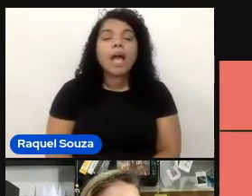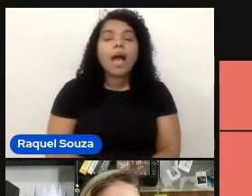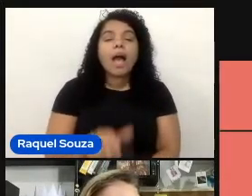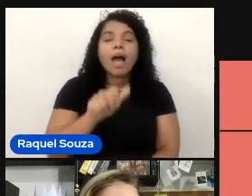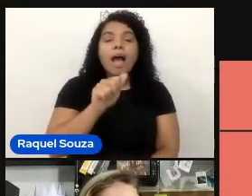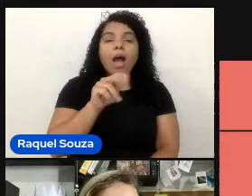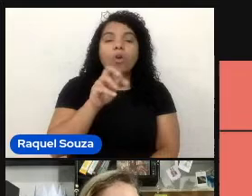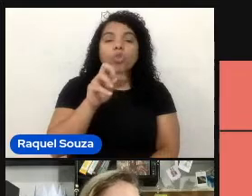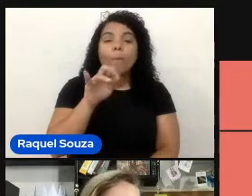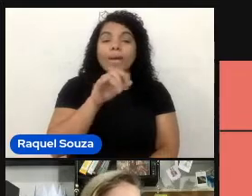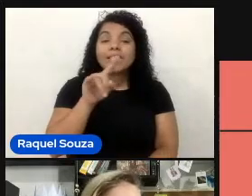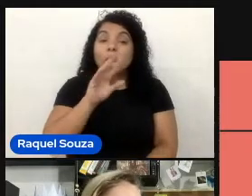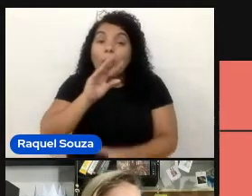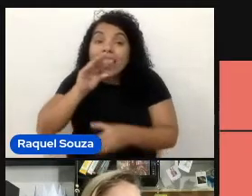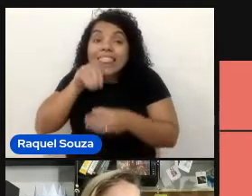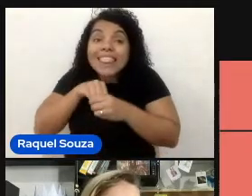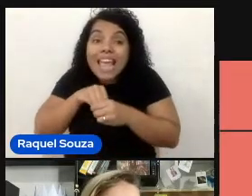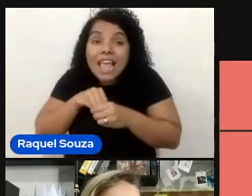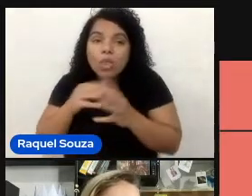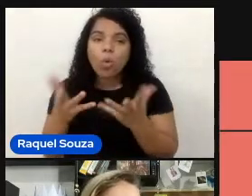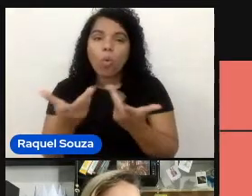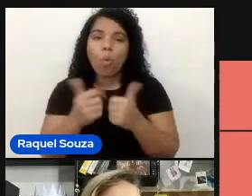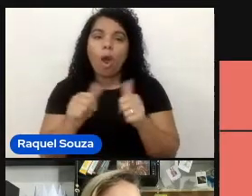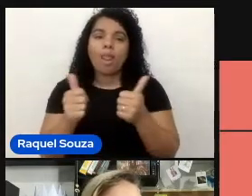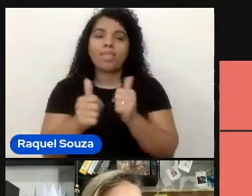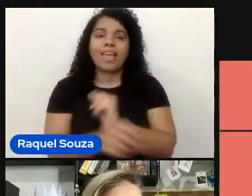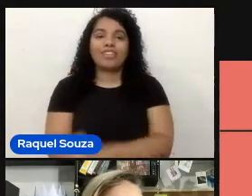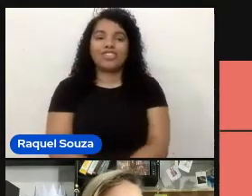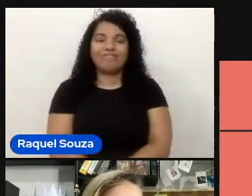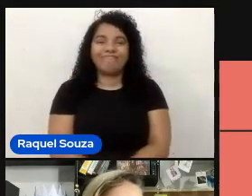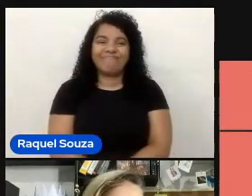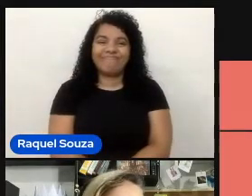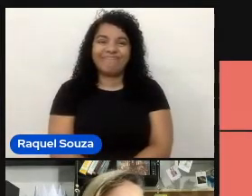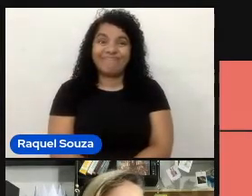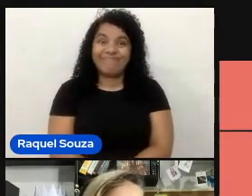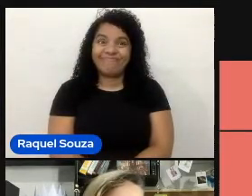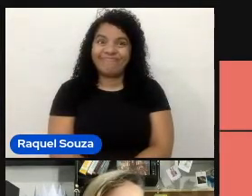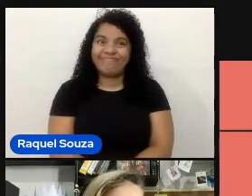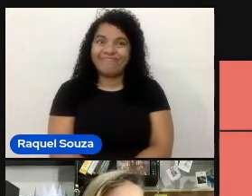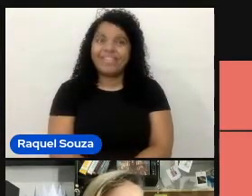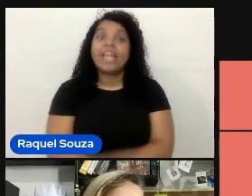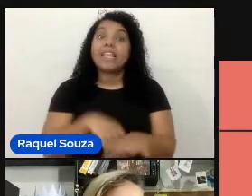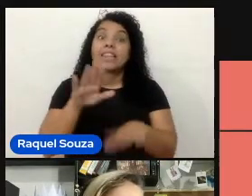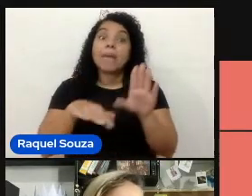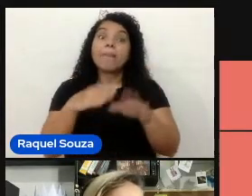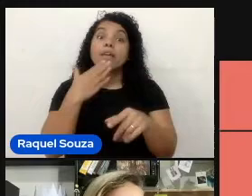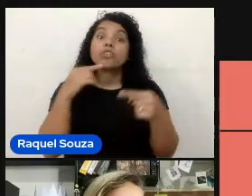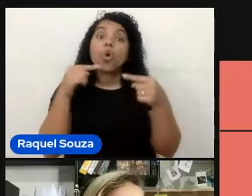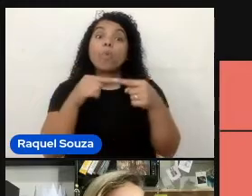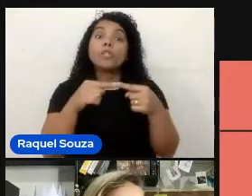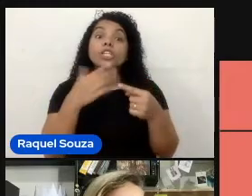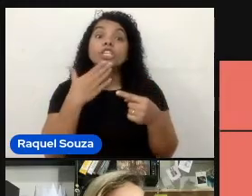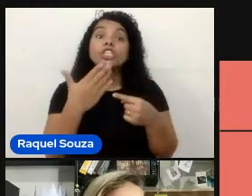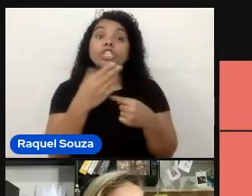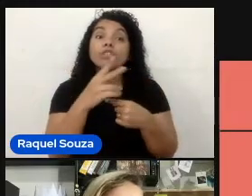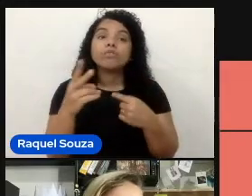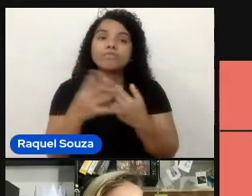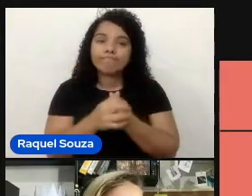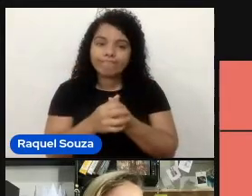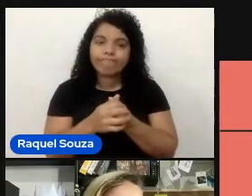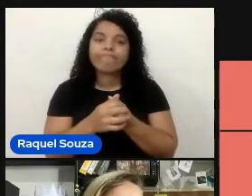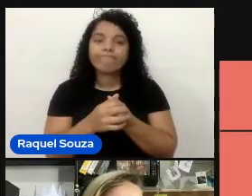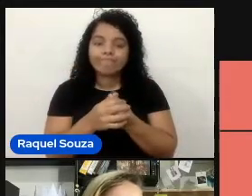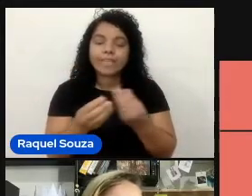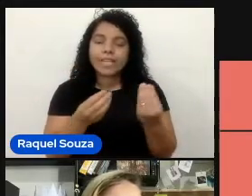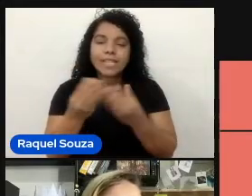de qualidade, né. Então eu acho que depende muito do objetivo que nós temos de entrega do